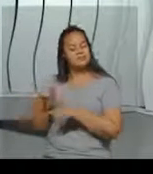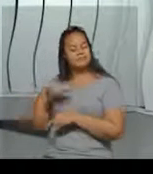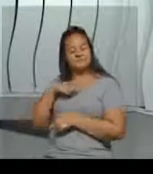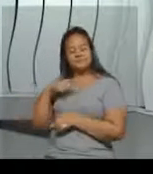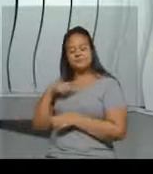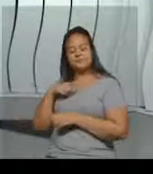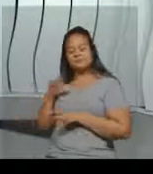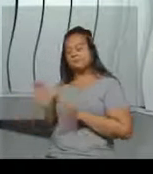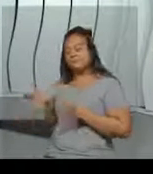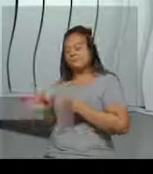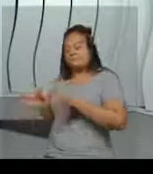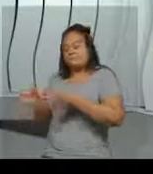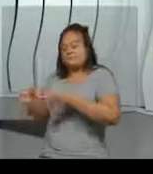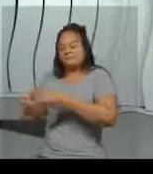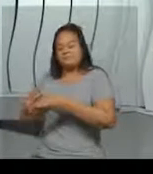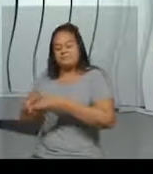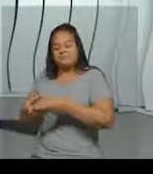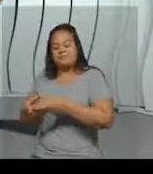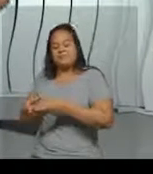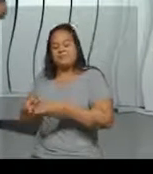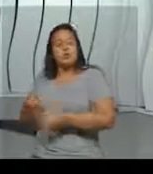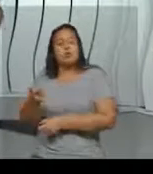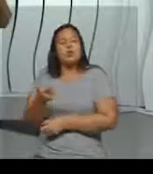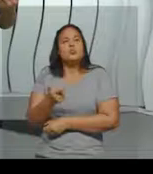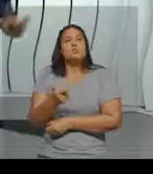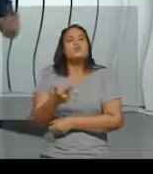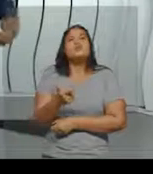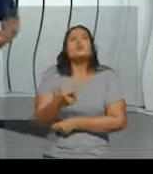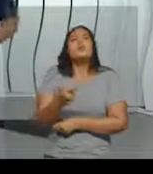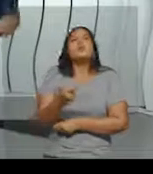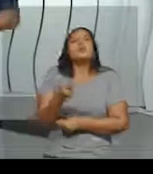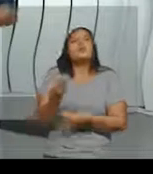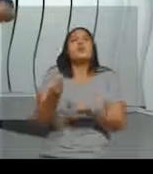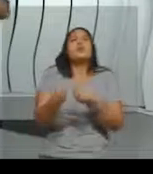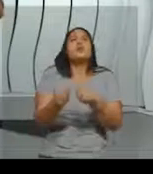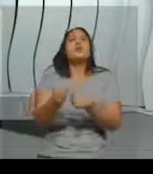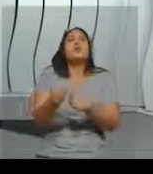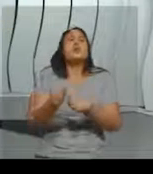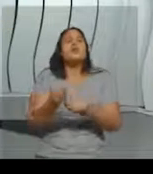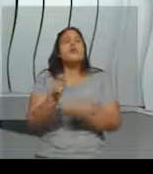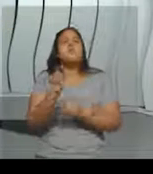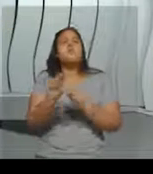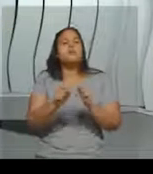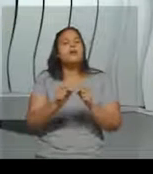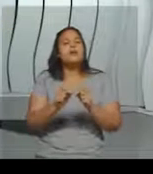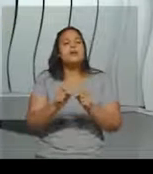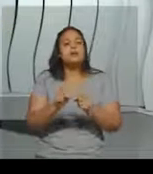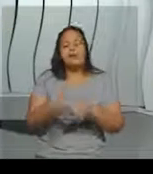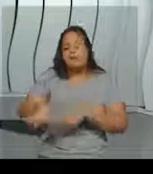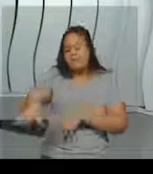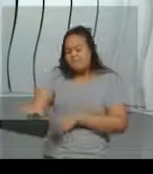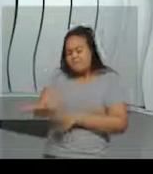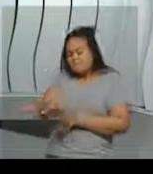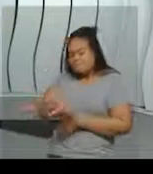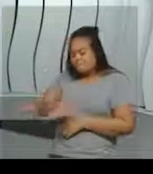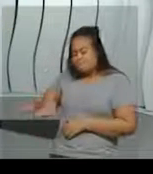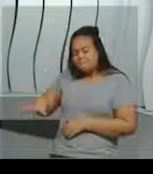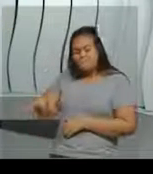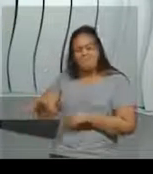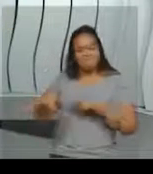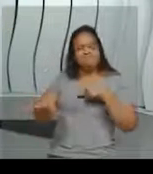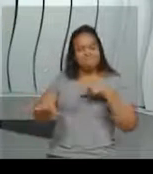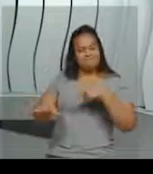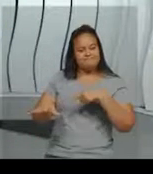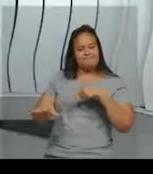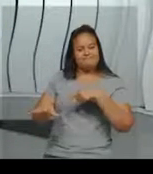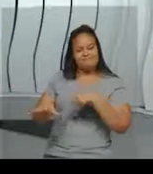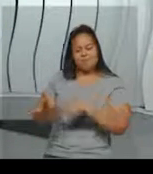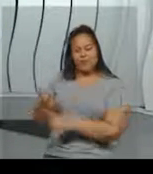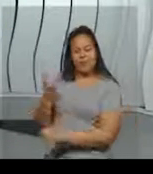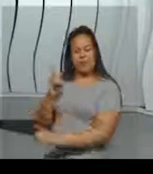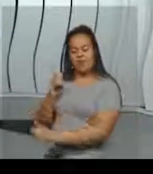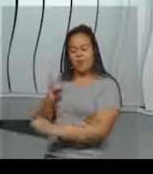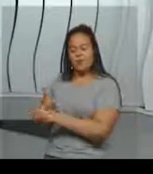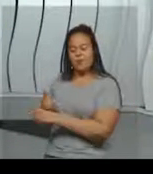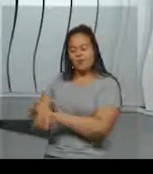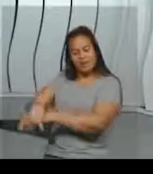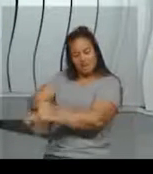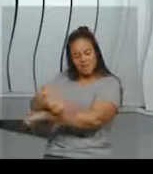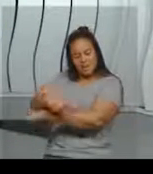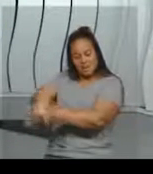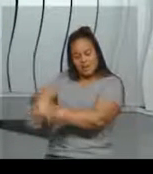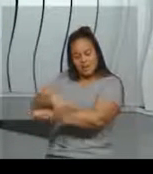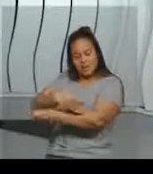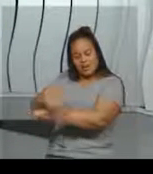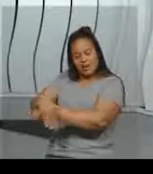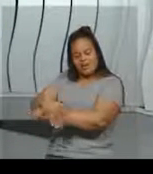Não tem como, né, gente? A gente, no espaço urbano, vai ser aquilo que a gente mais vai encontrar nas ruas,